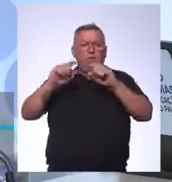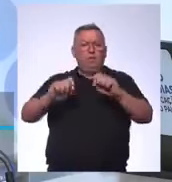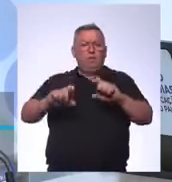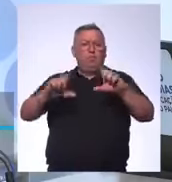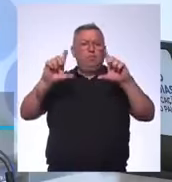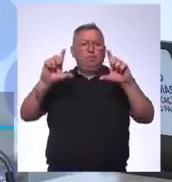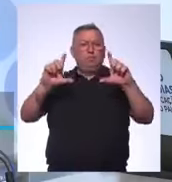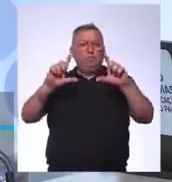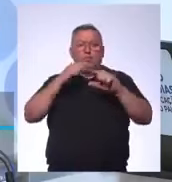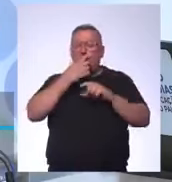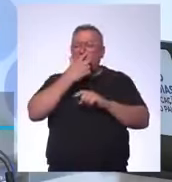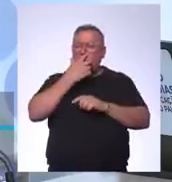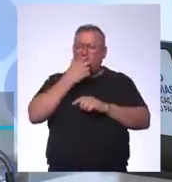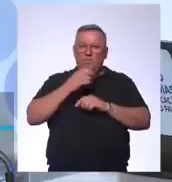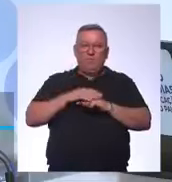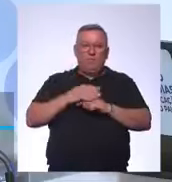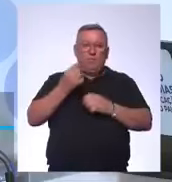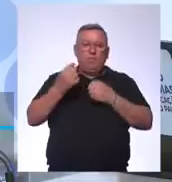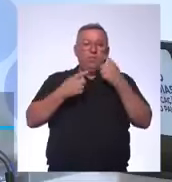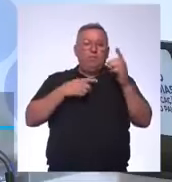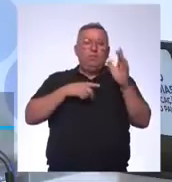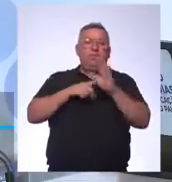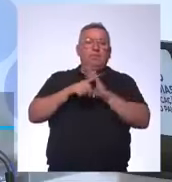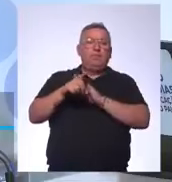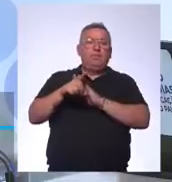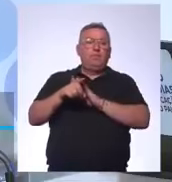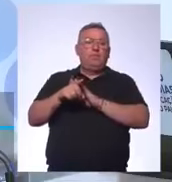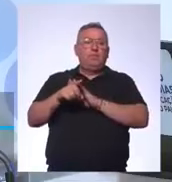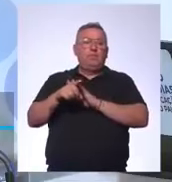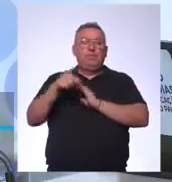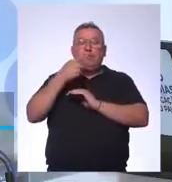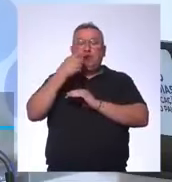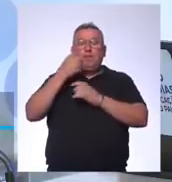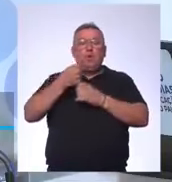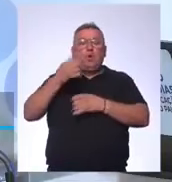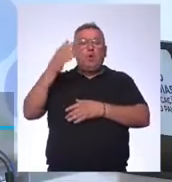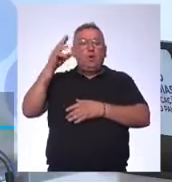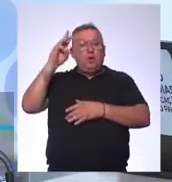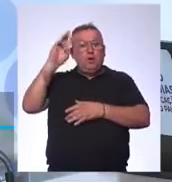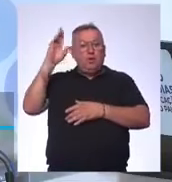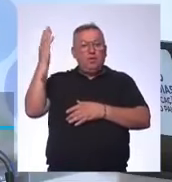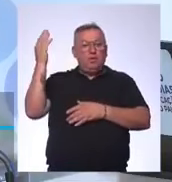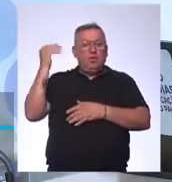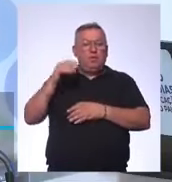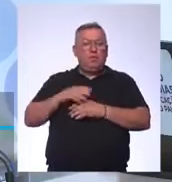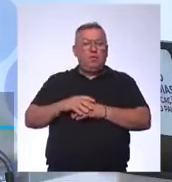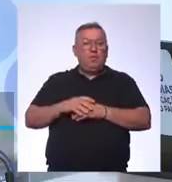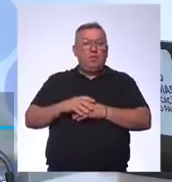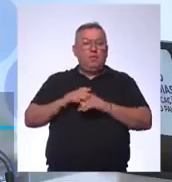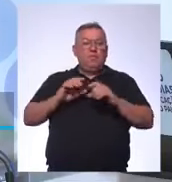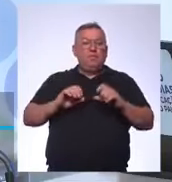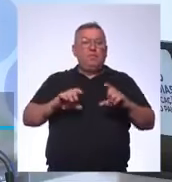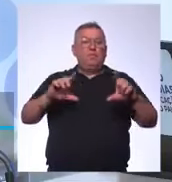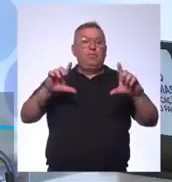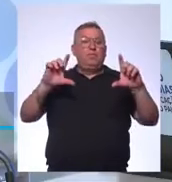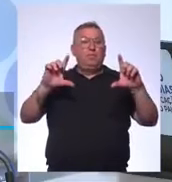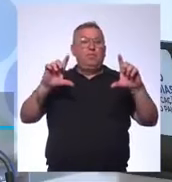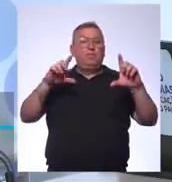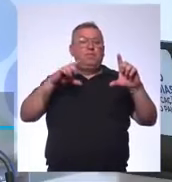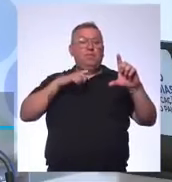uma daquelas duas, ou uma outra. Alguém perguntou, alguém também falou no chat na terça-feira, a imagem que